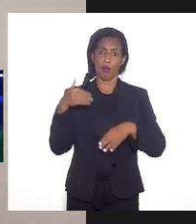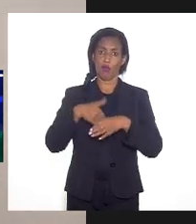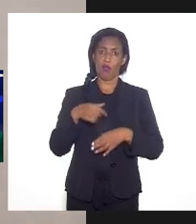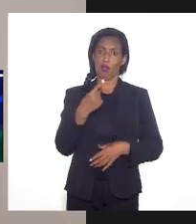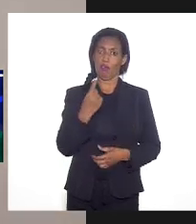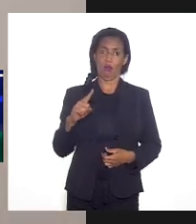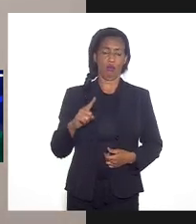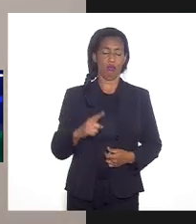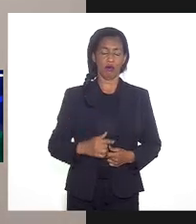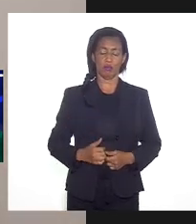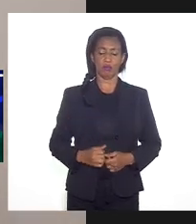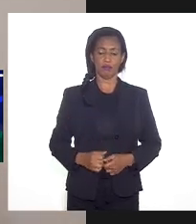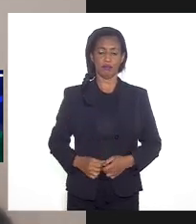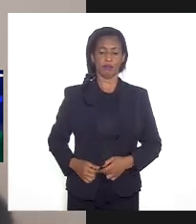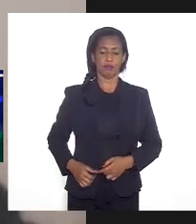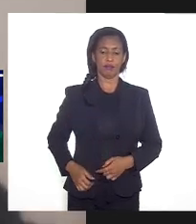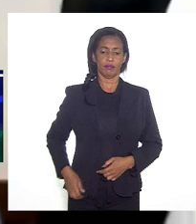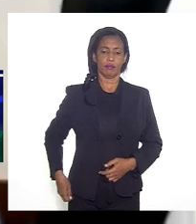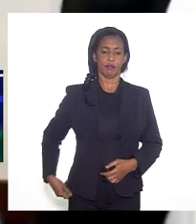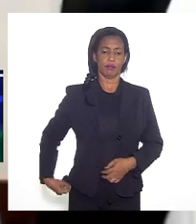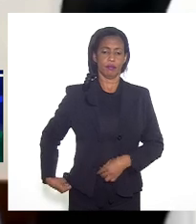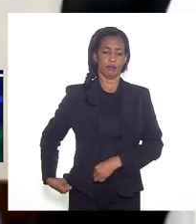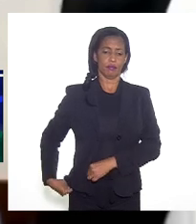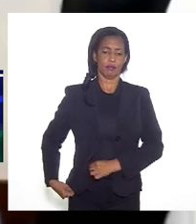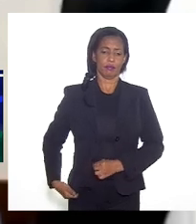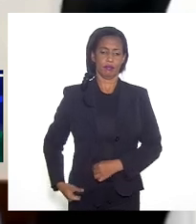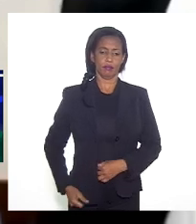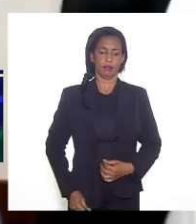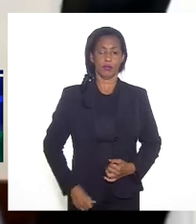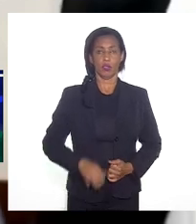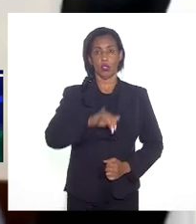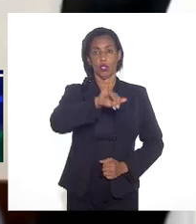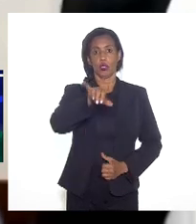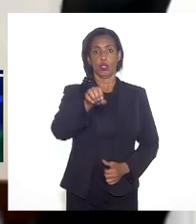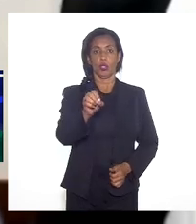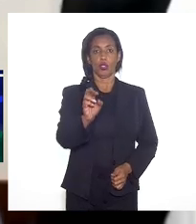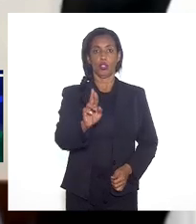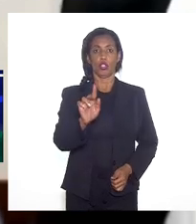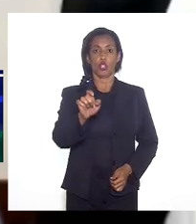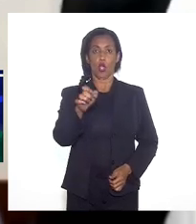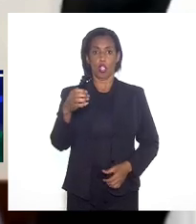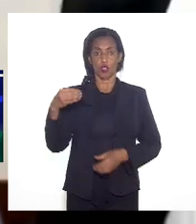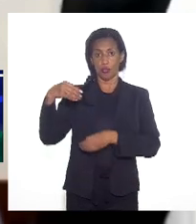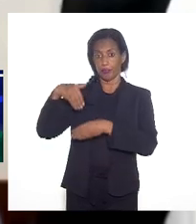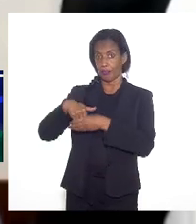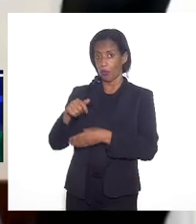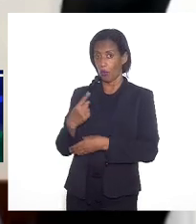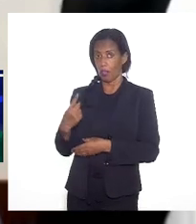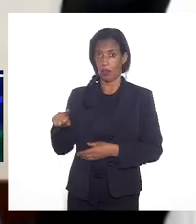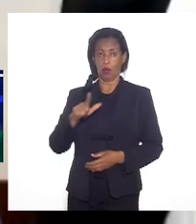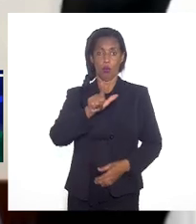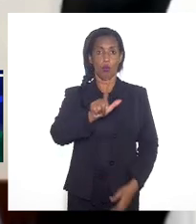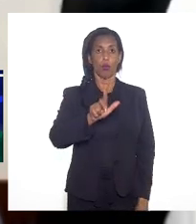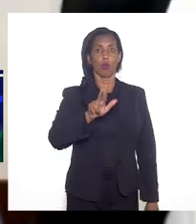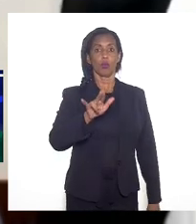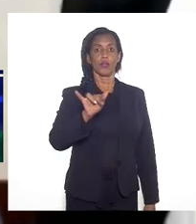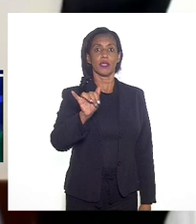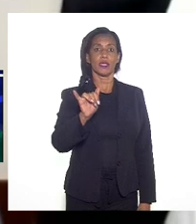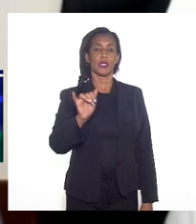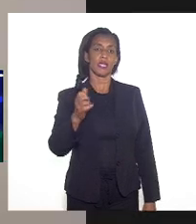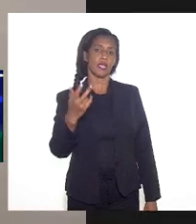não. Deputado Jorge Felipe Neto, votou não. Deputada Lucinha.